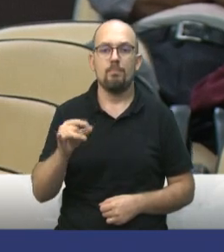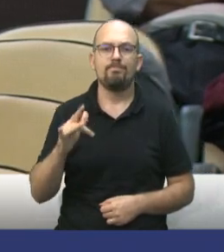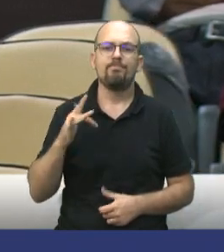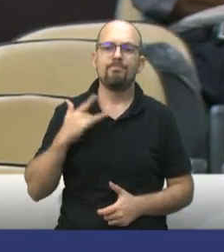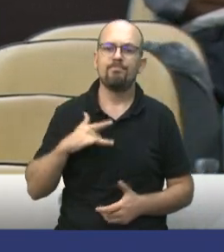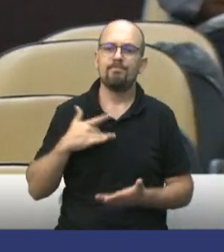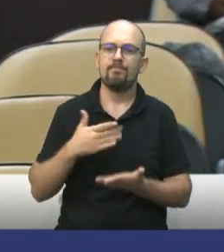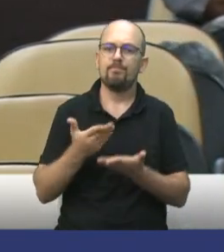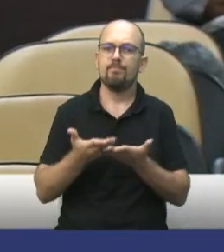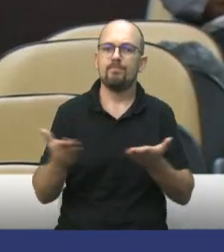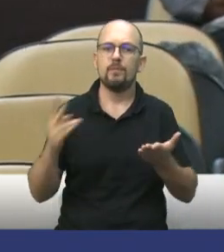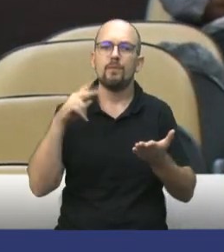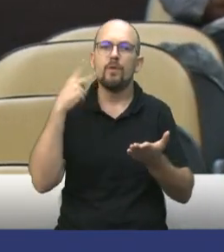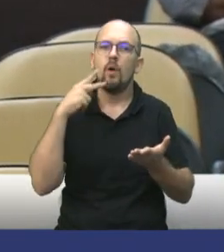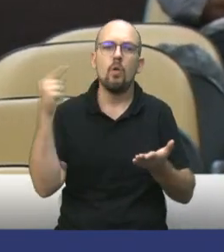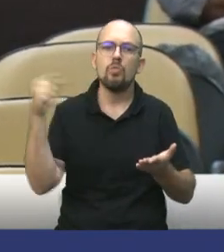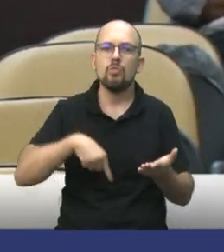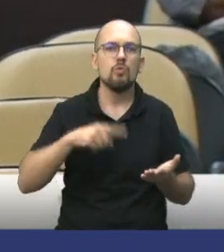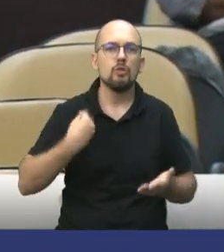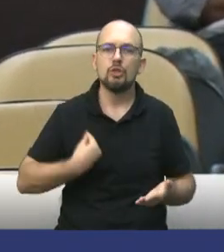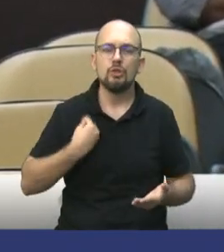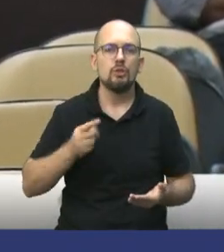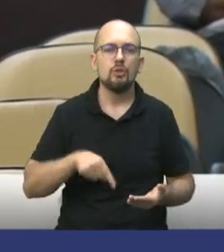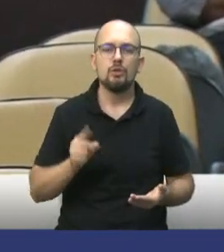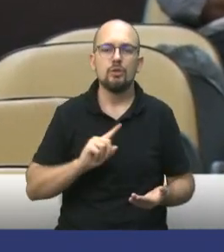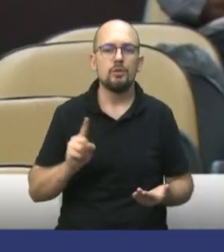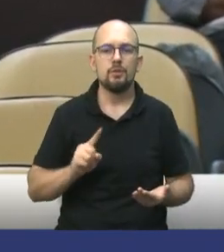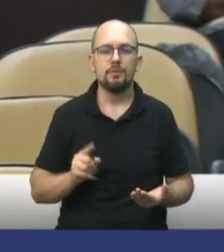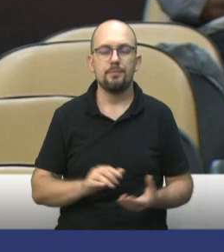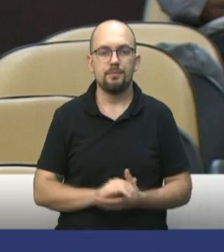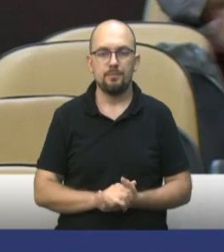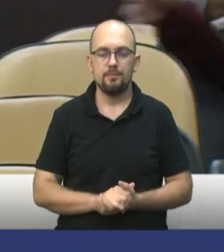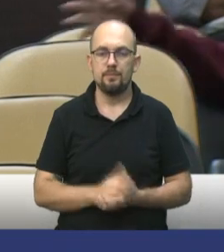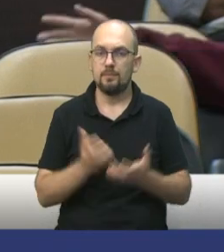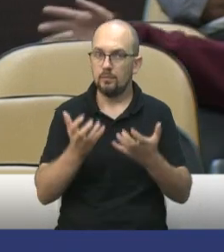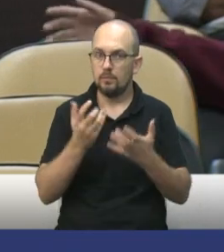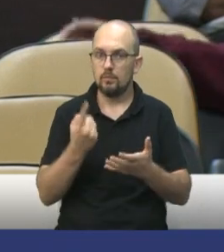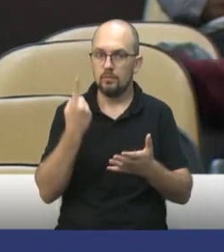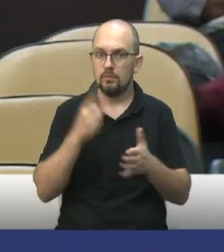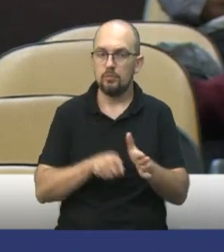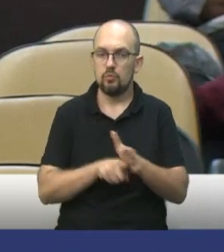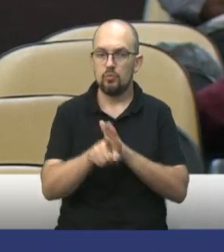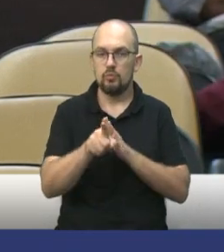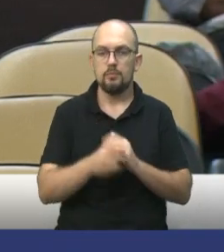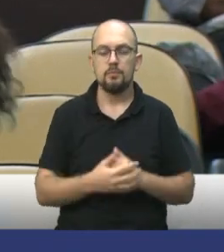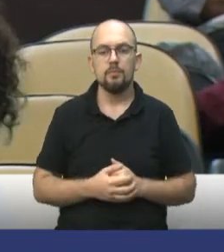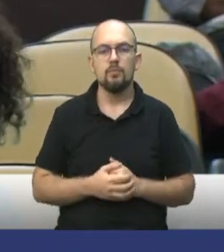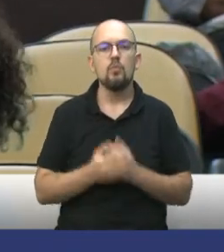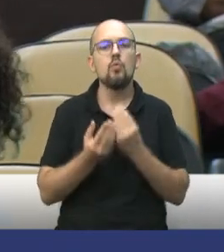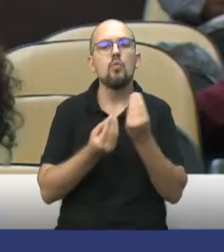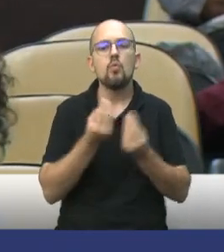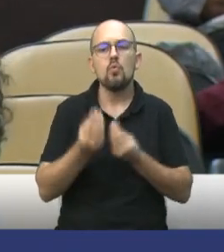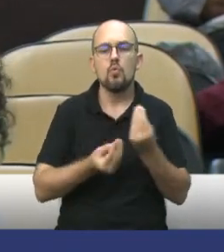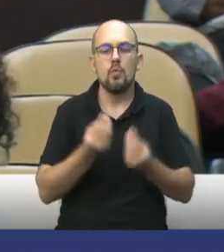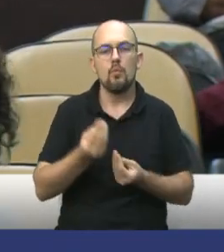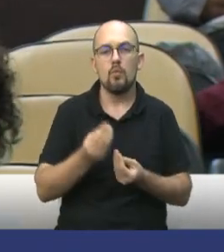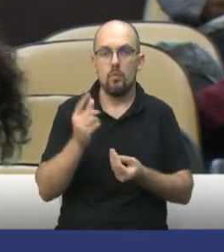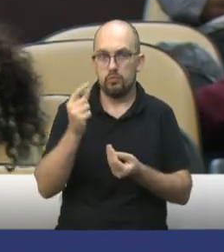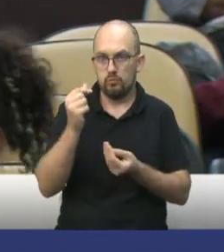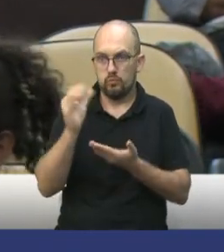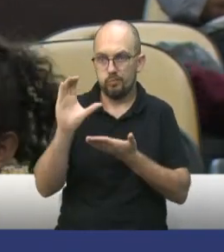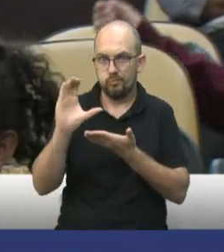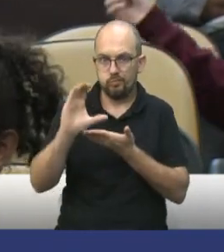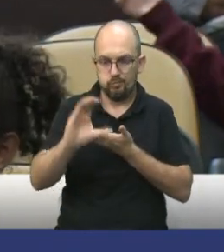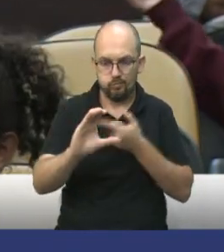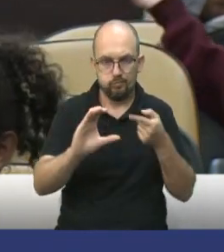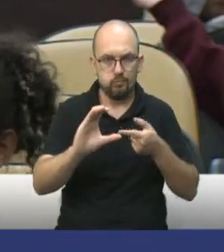não estão aqui, né? Eu queria fazer uma pergunta, como é distribuído essa verba que sobra,